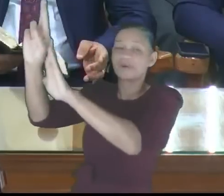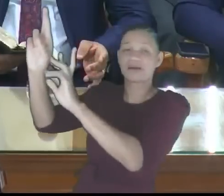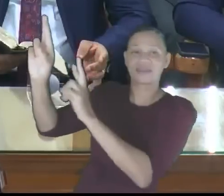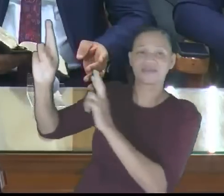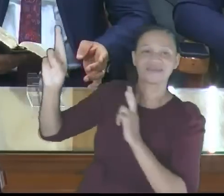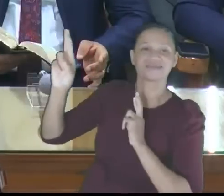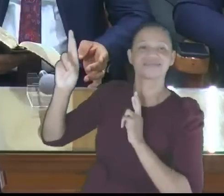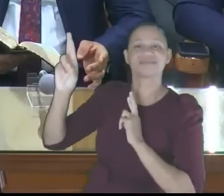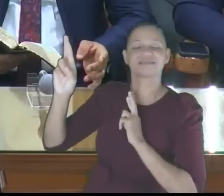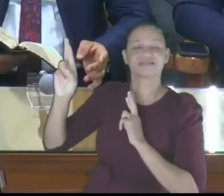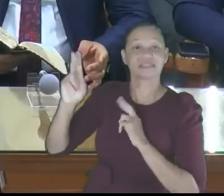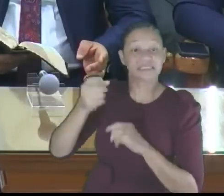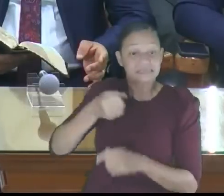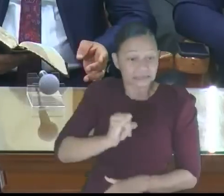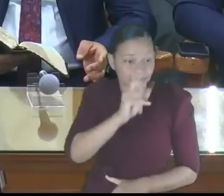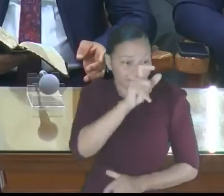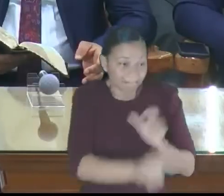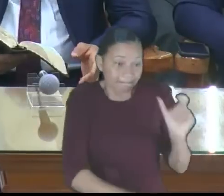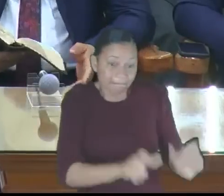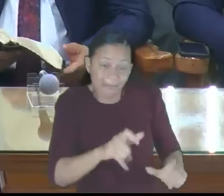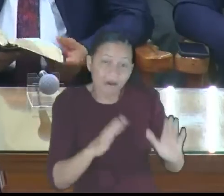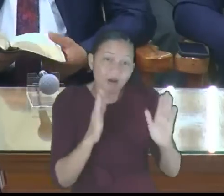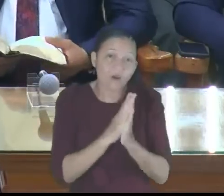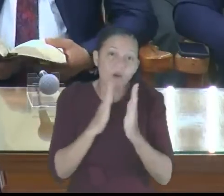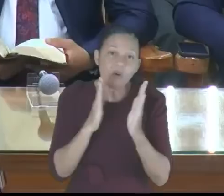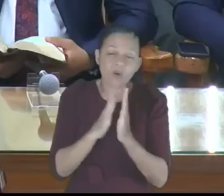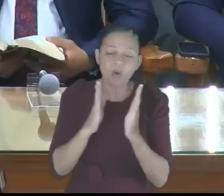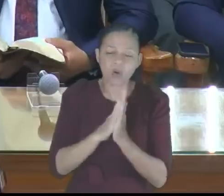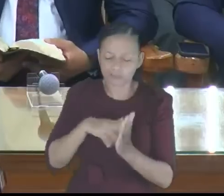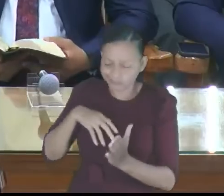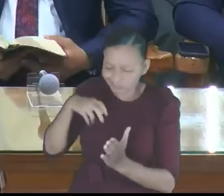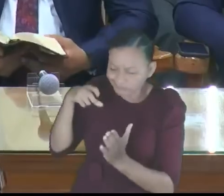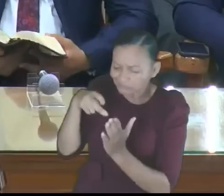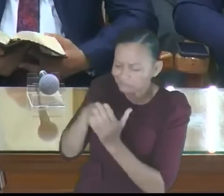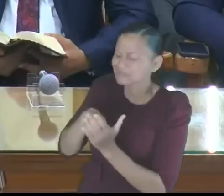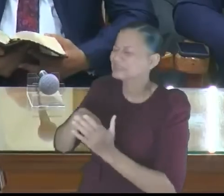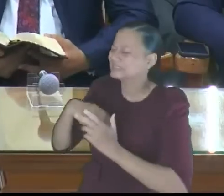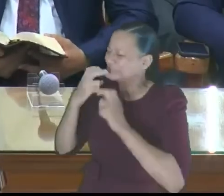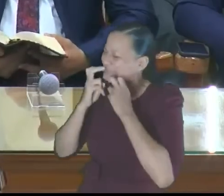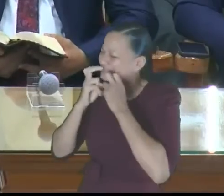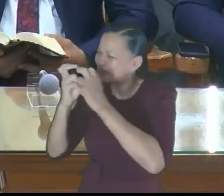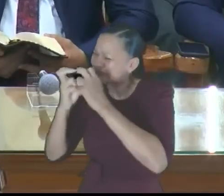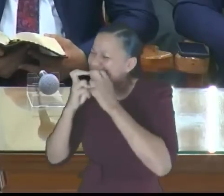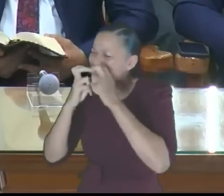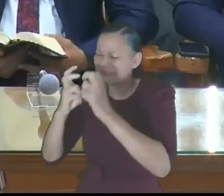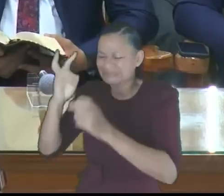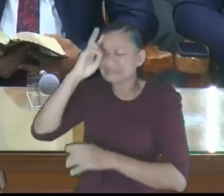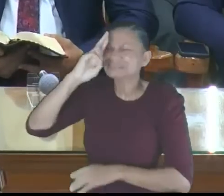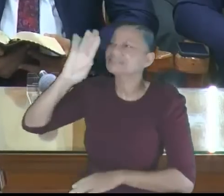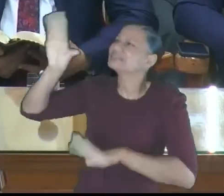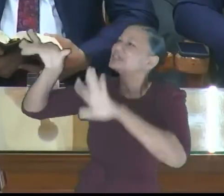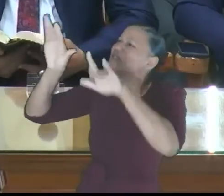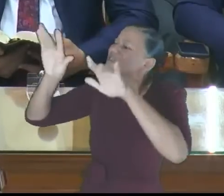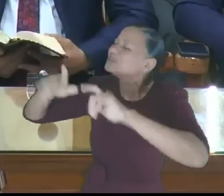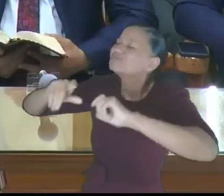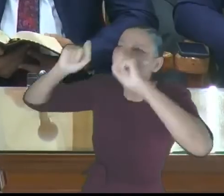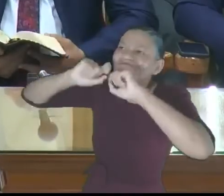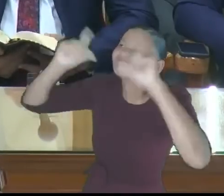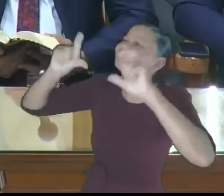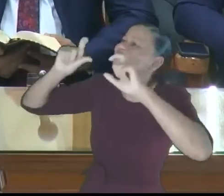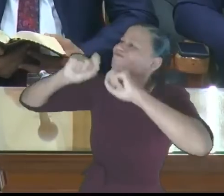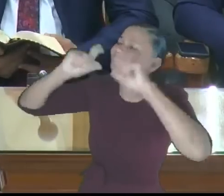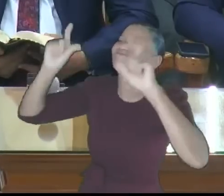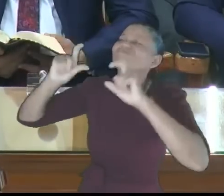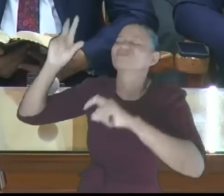se tiver quem ore, se tiver quem dobre o joelho clamando, Senhor, desperta, o Senhor